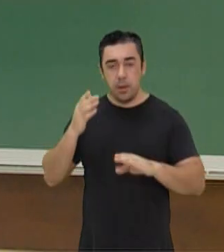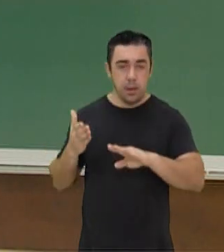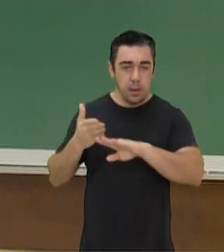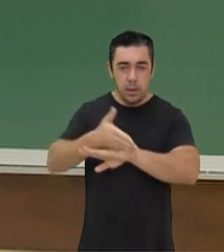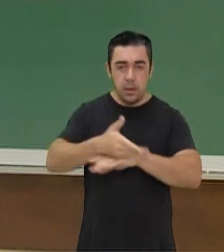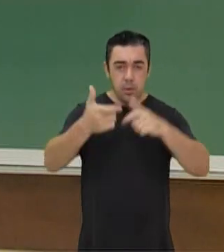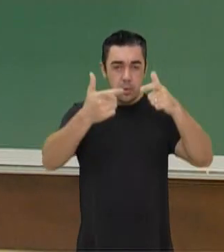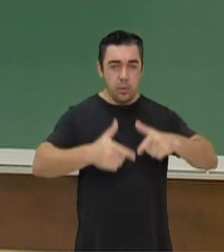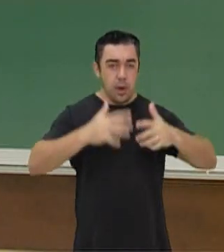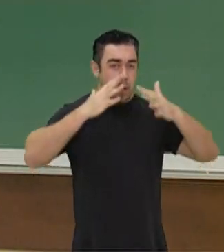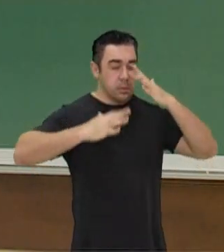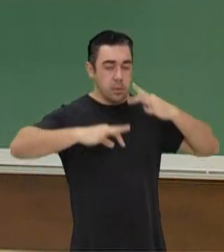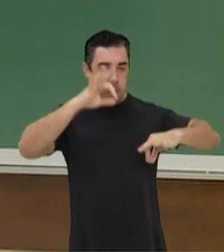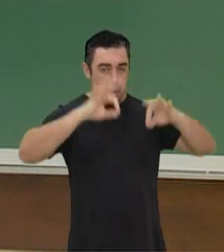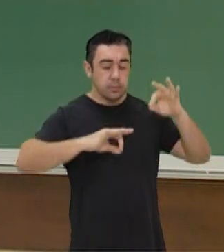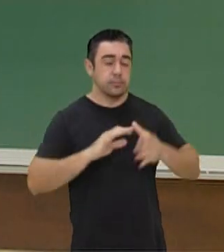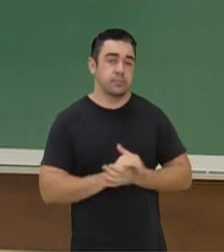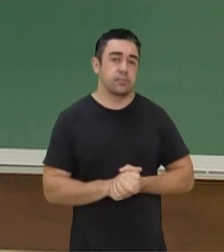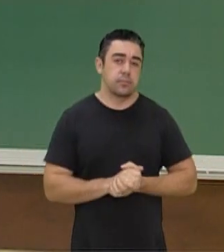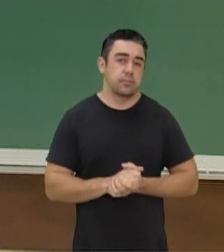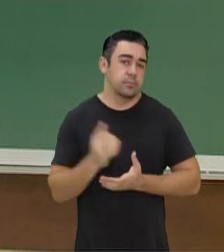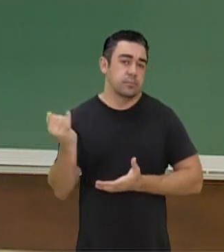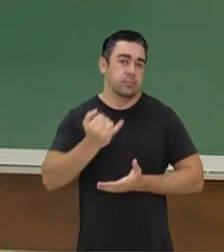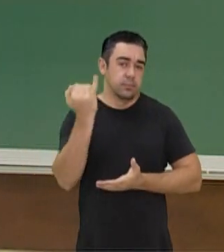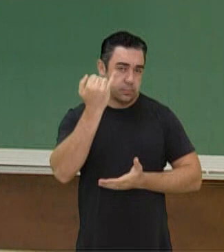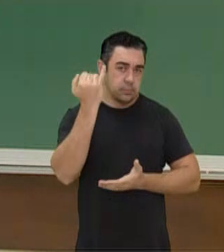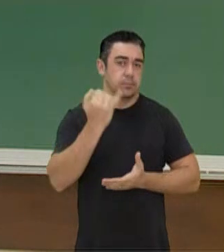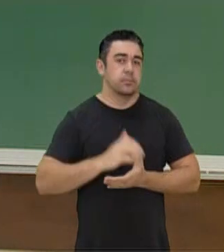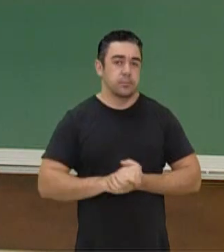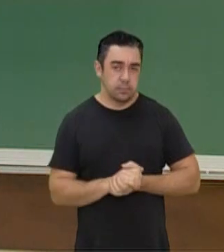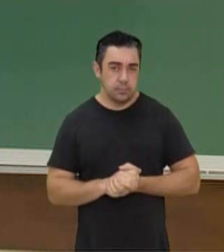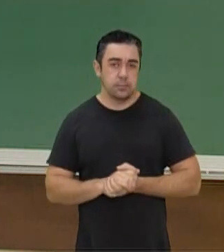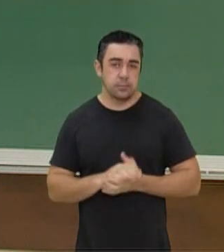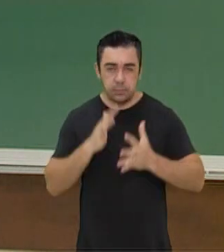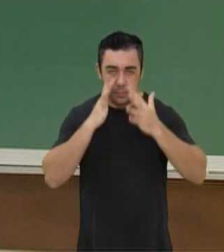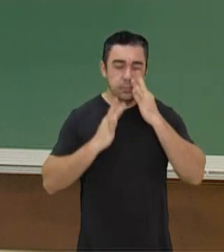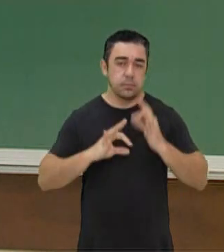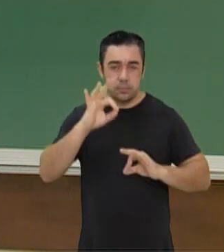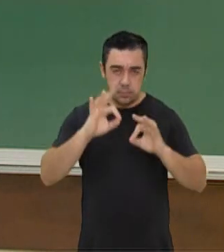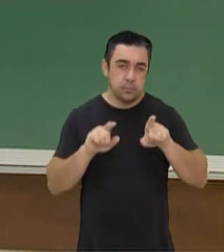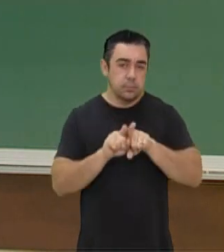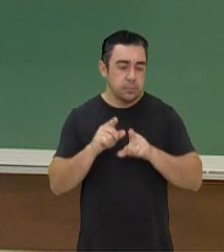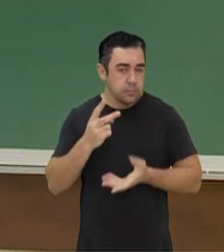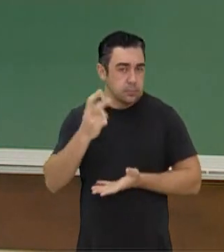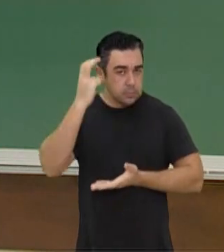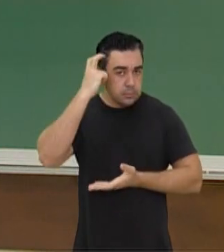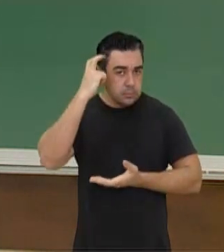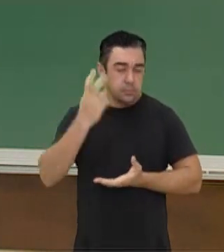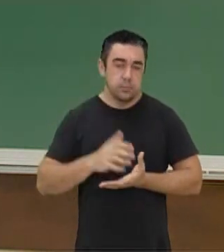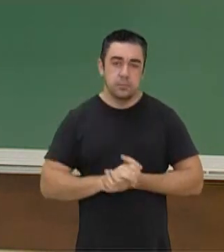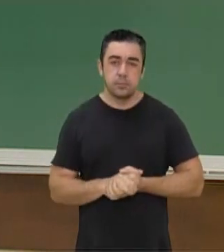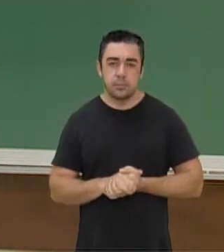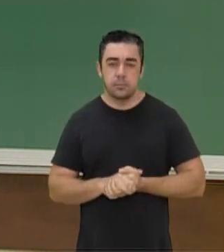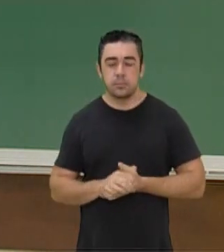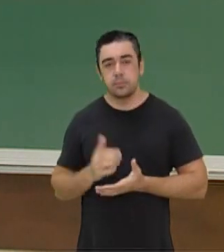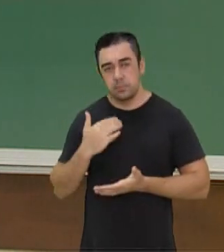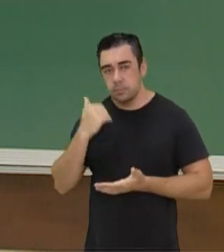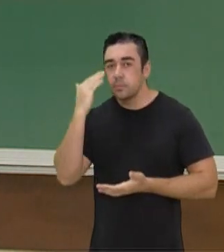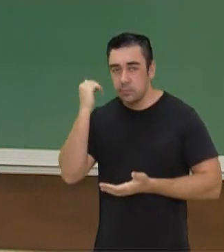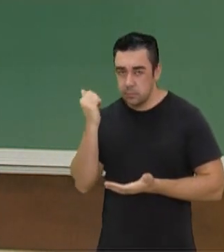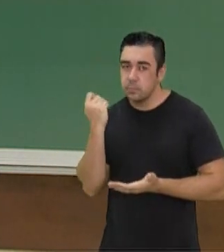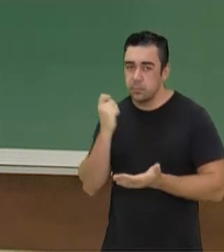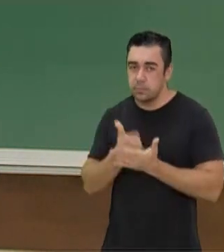ir ao teatro. Então é muito importante, gente. Teatro é cultura. Eu sei que